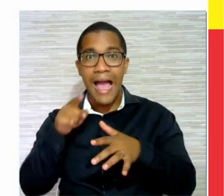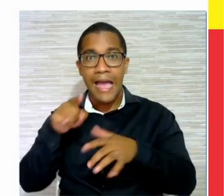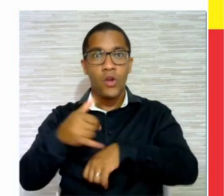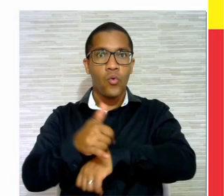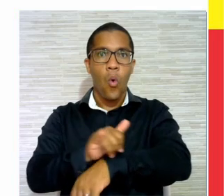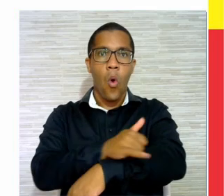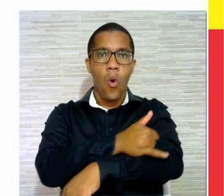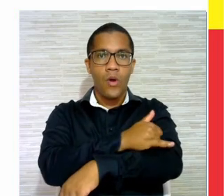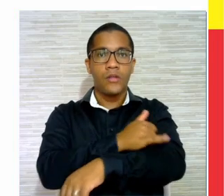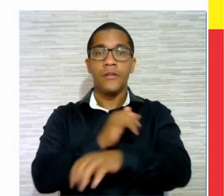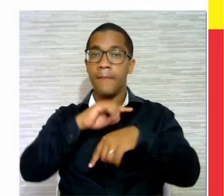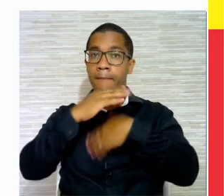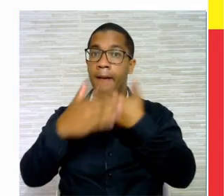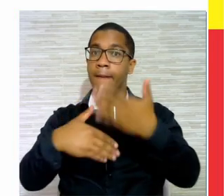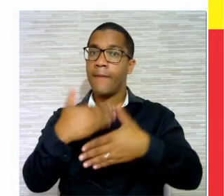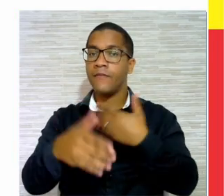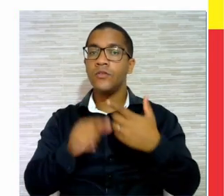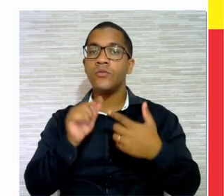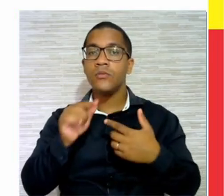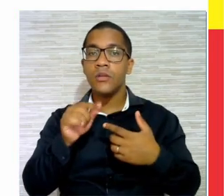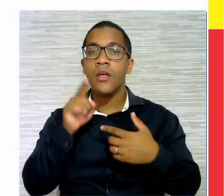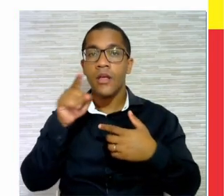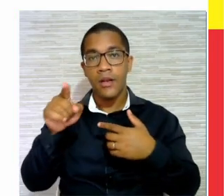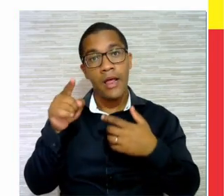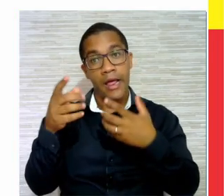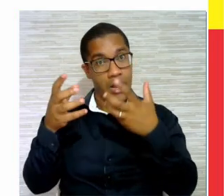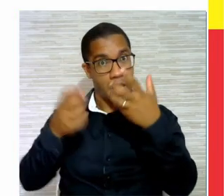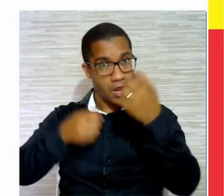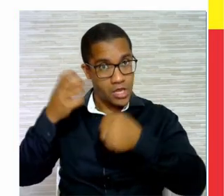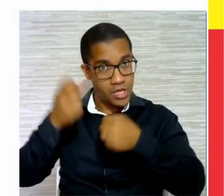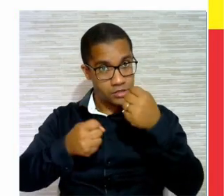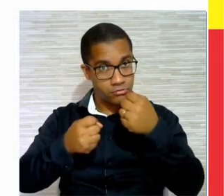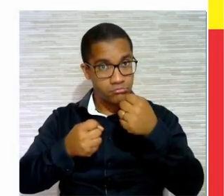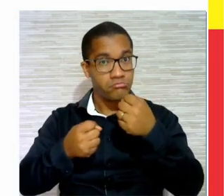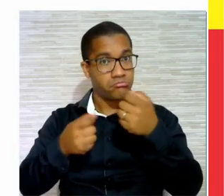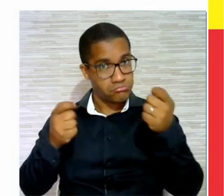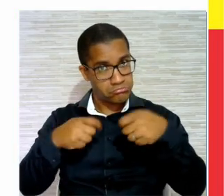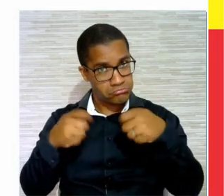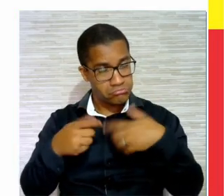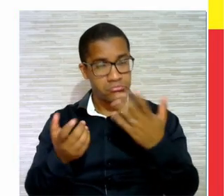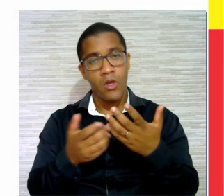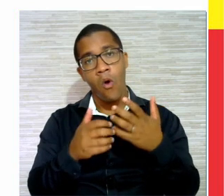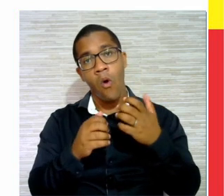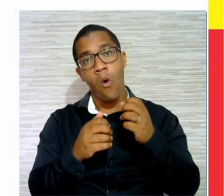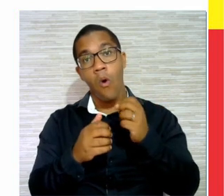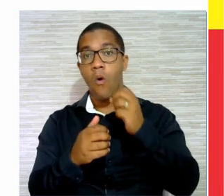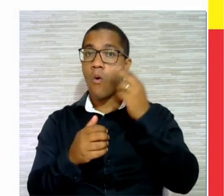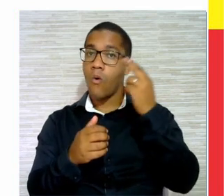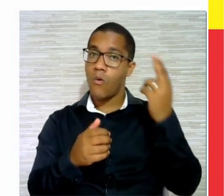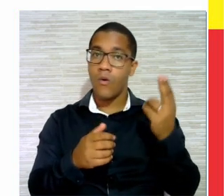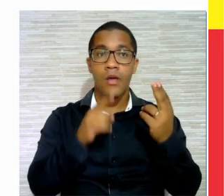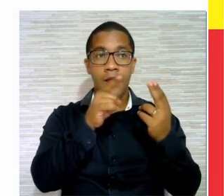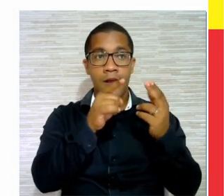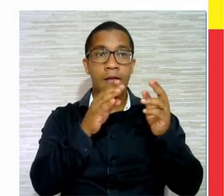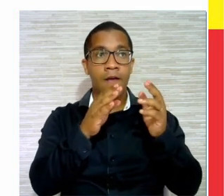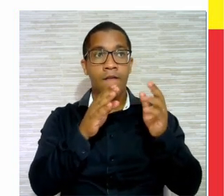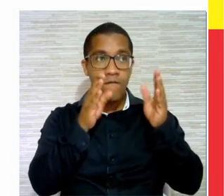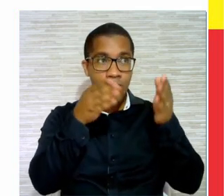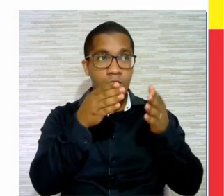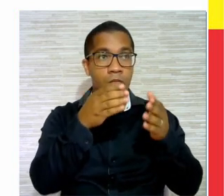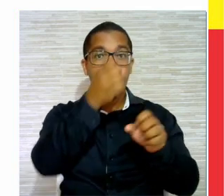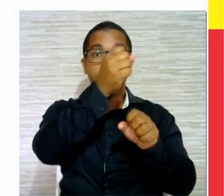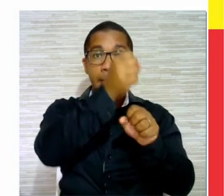com que ele engorde e seja direcionado tanto para a pecuária leiteira, tá, a produção de leite, como também para a pecuária